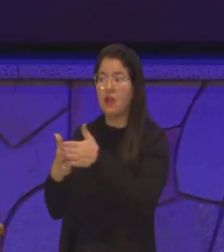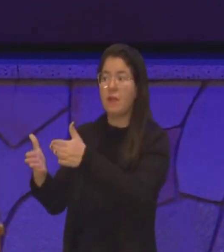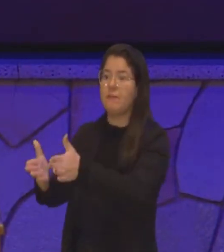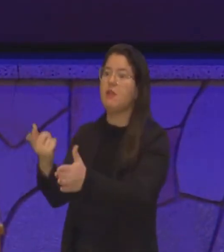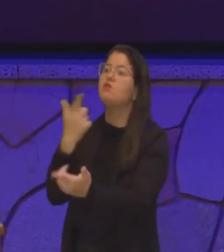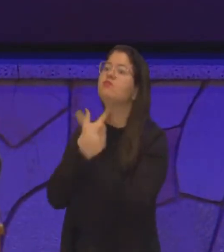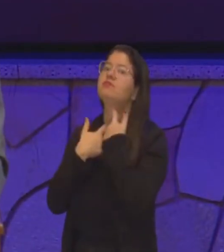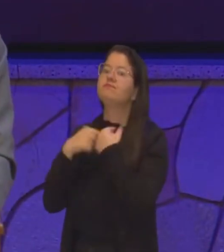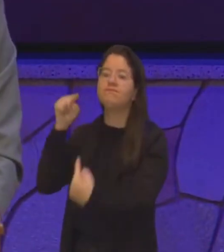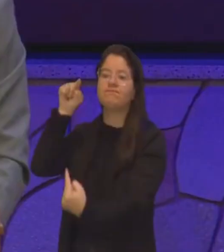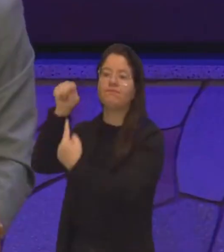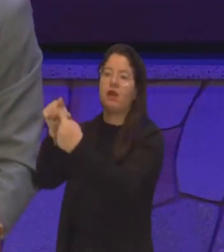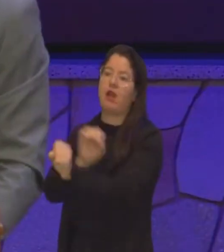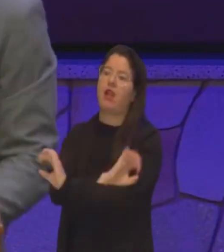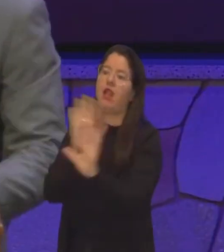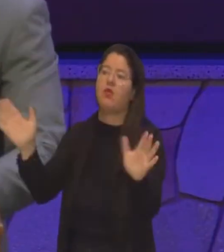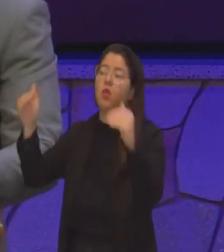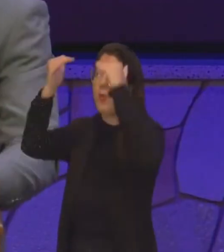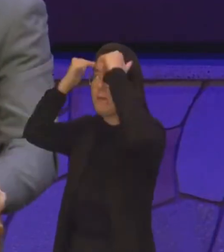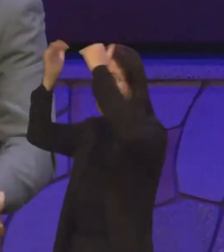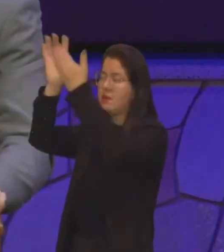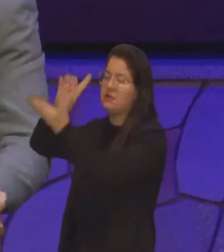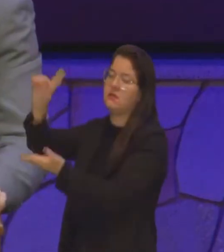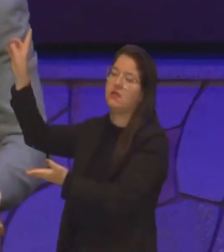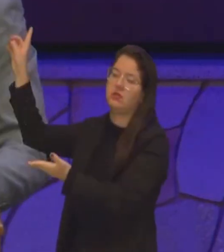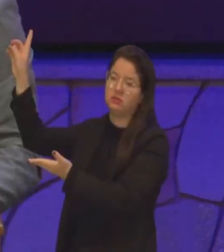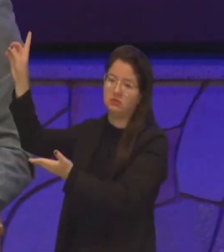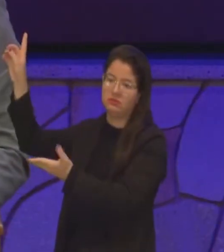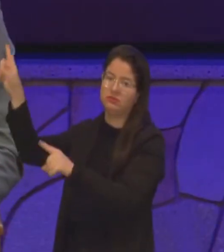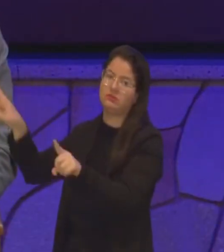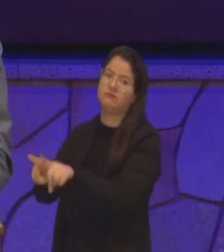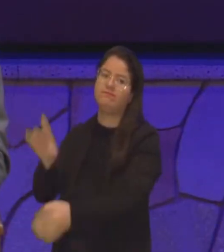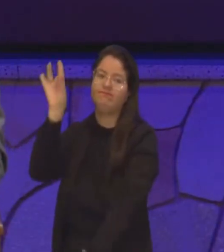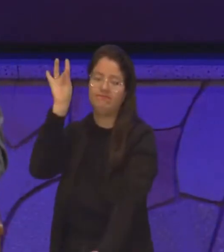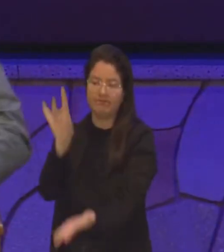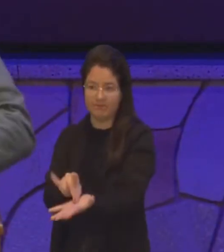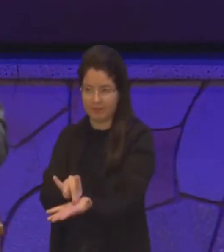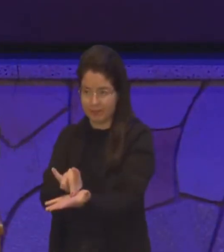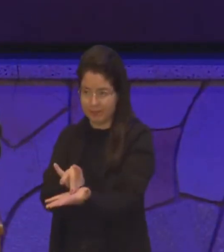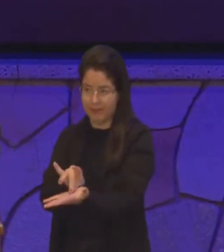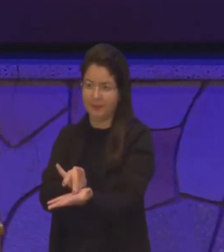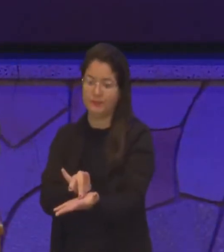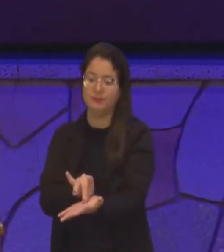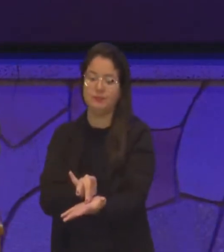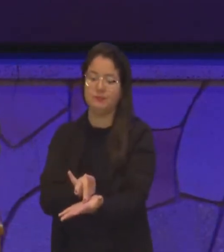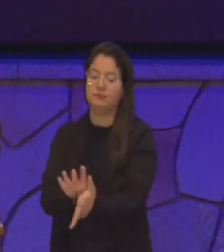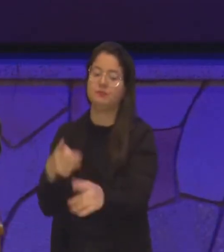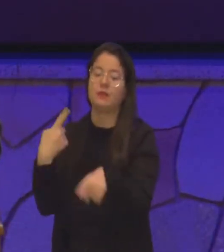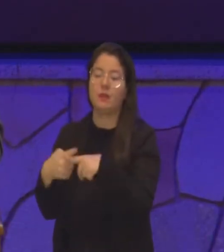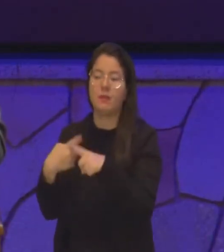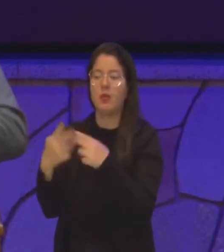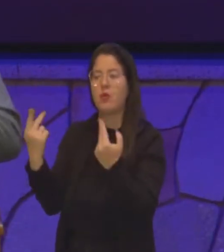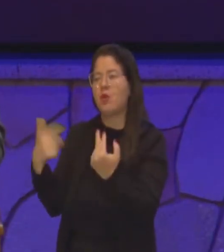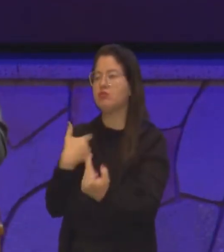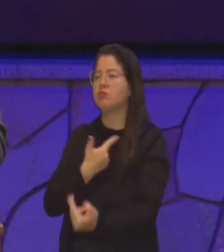intencionalidade, obedeça com sinceridade, porque como